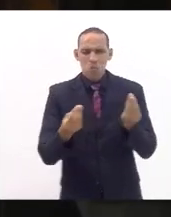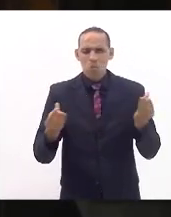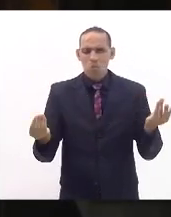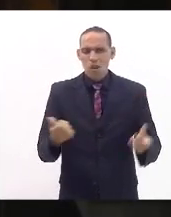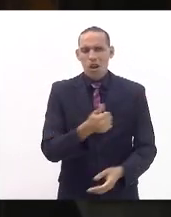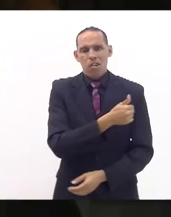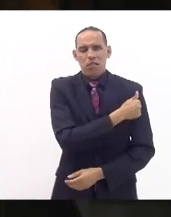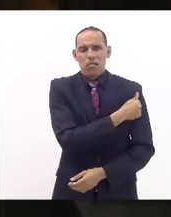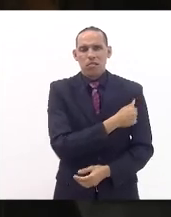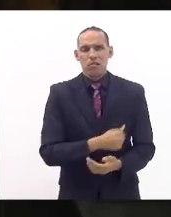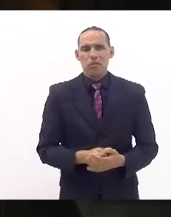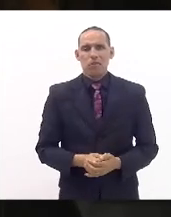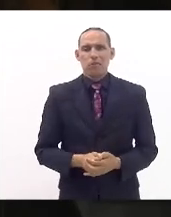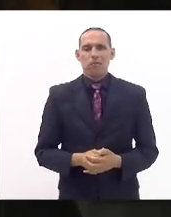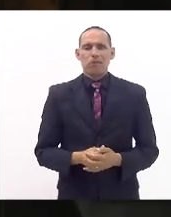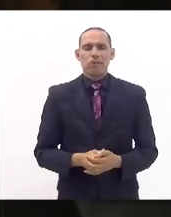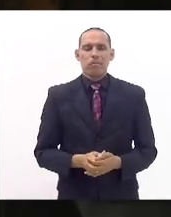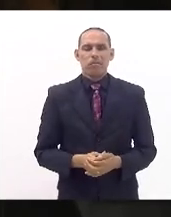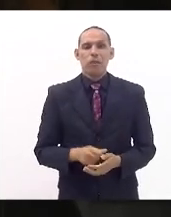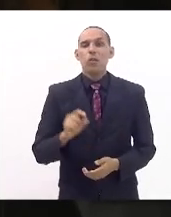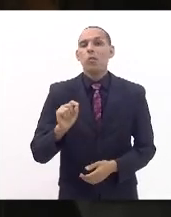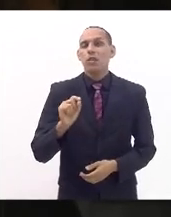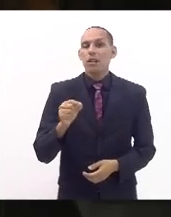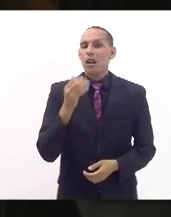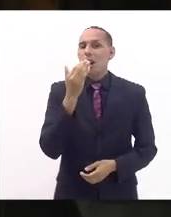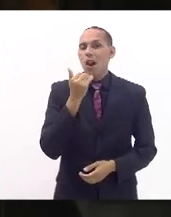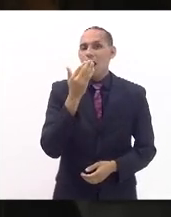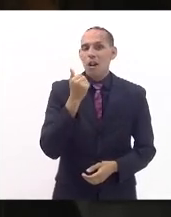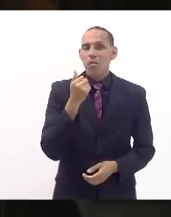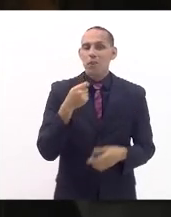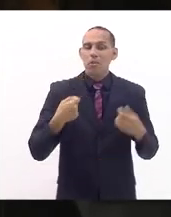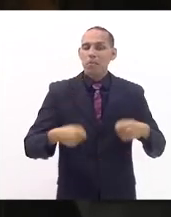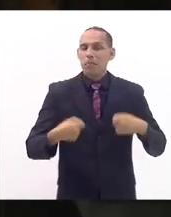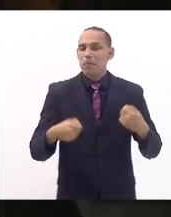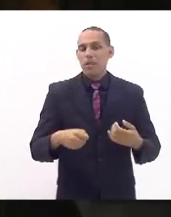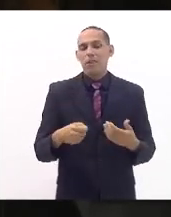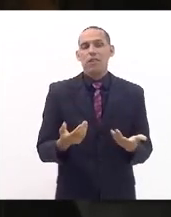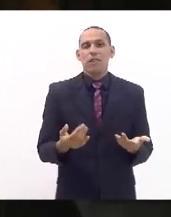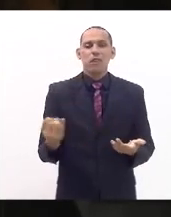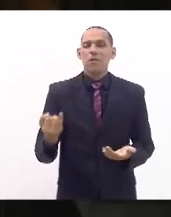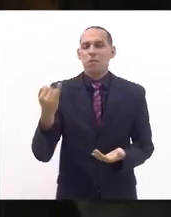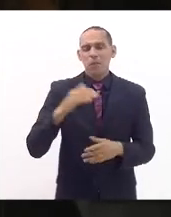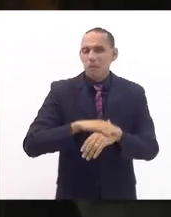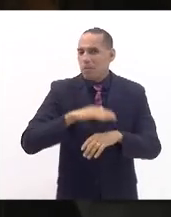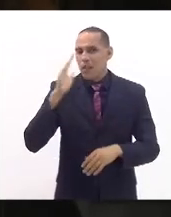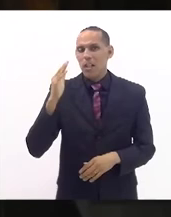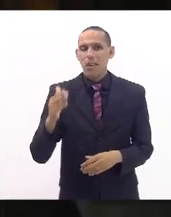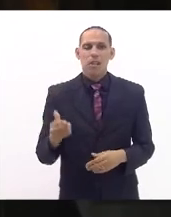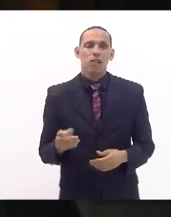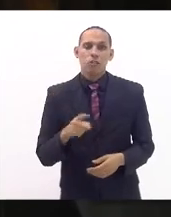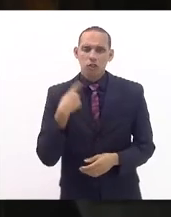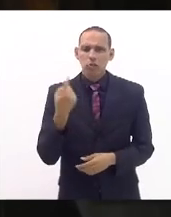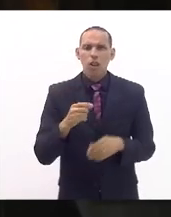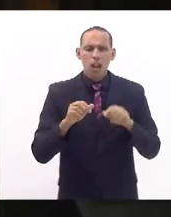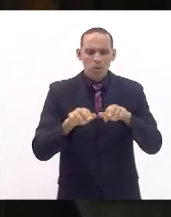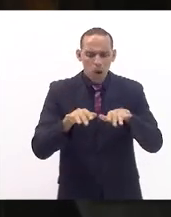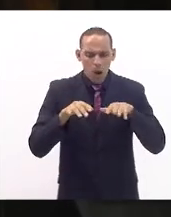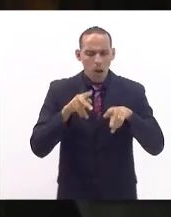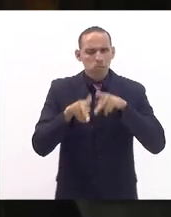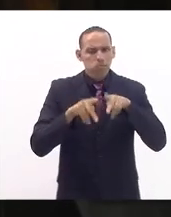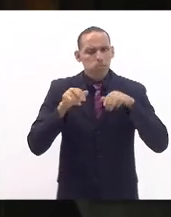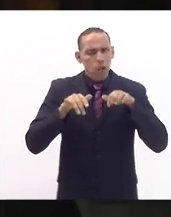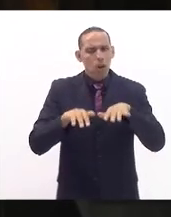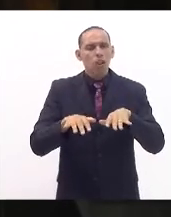nossos estudantes, é na alimentação escolar que se faz a principal refeição do dia. A gente já realizou uma audiência pública sobre esse